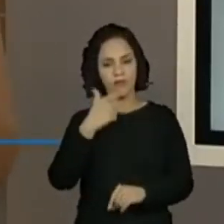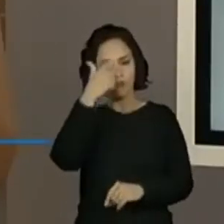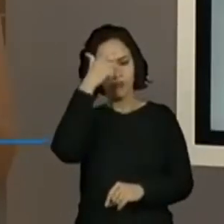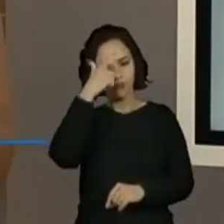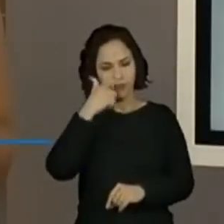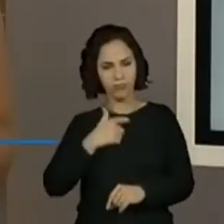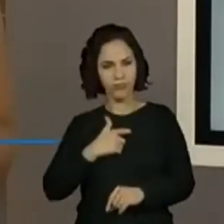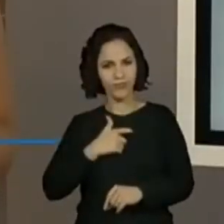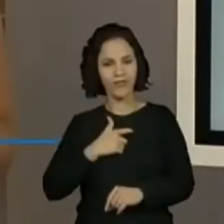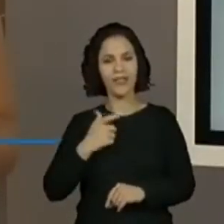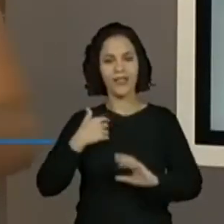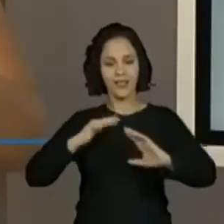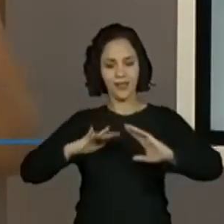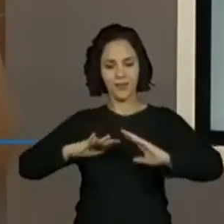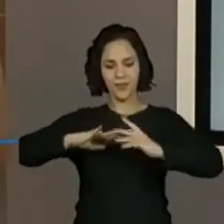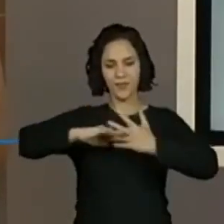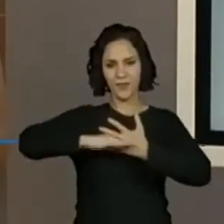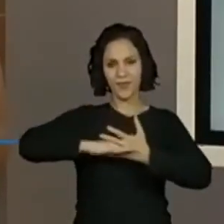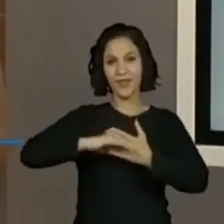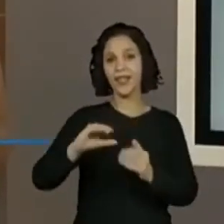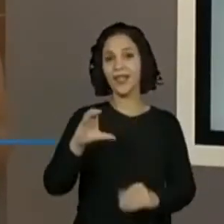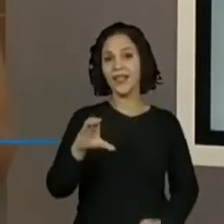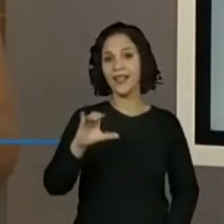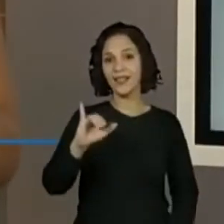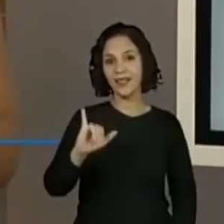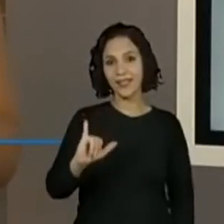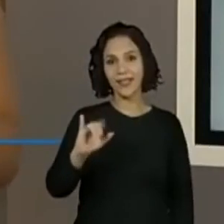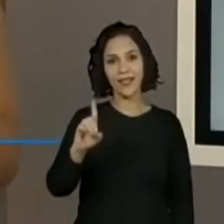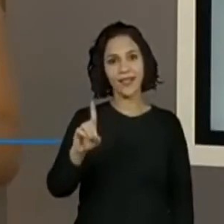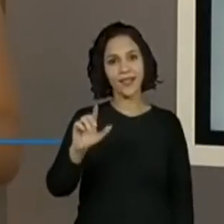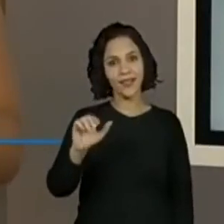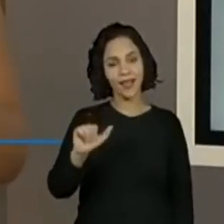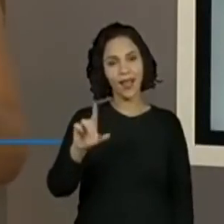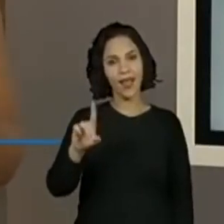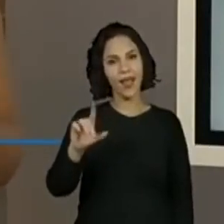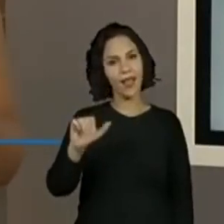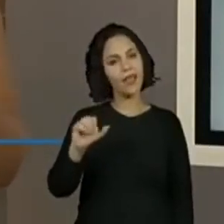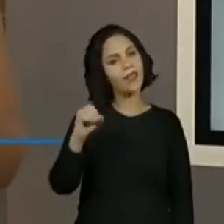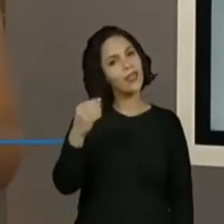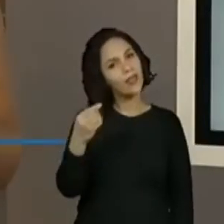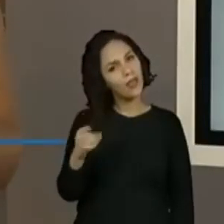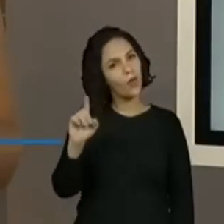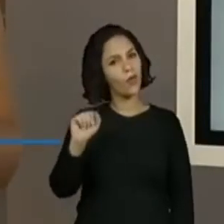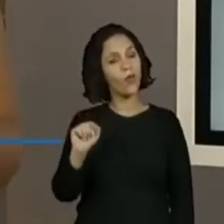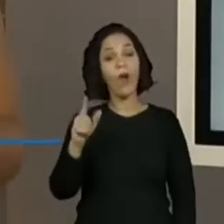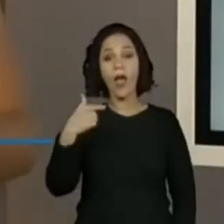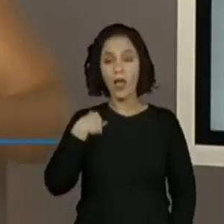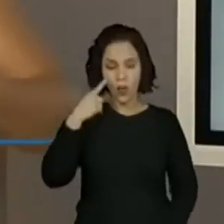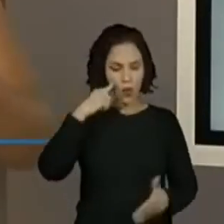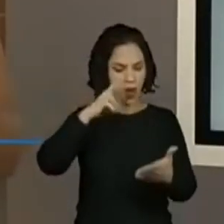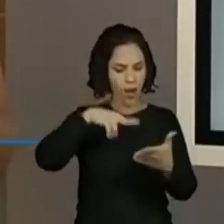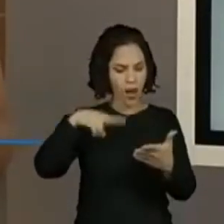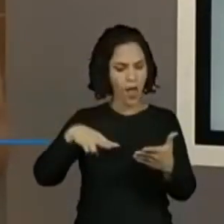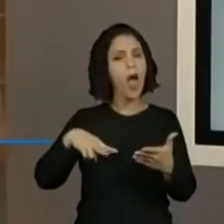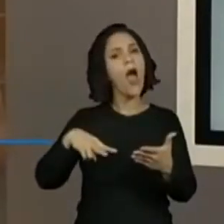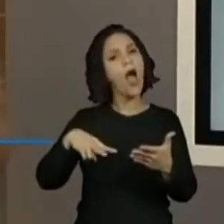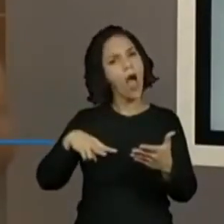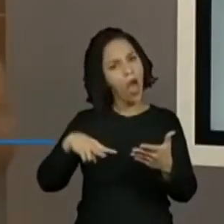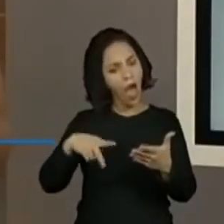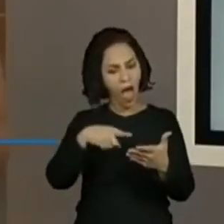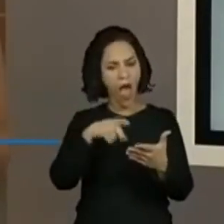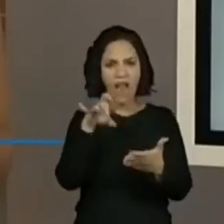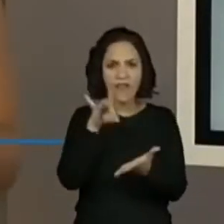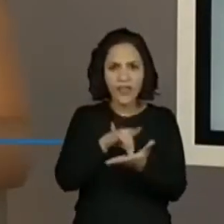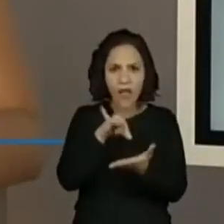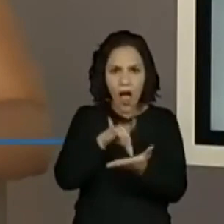pode transmitir informações a partir do momento que você lê uma notícia, você pode repassar essa notícia sempre com muito